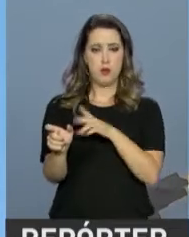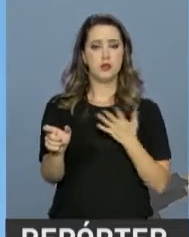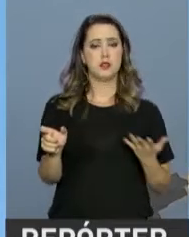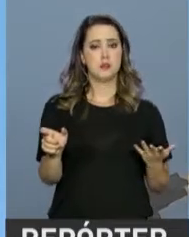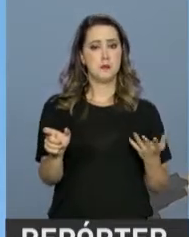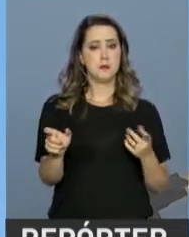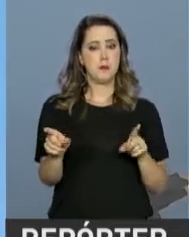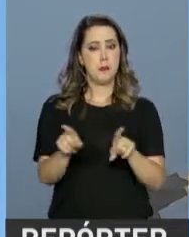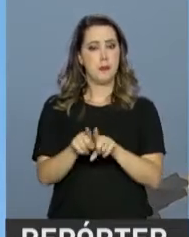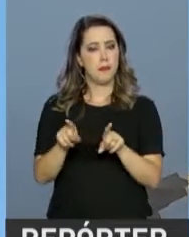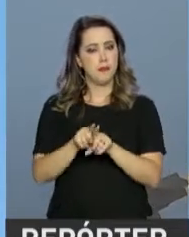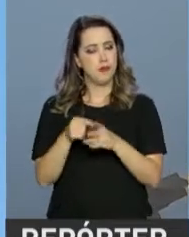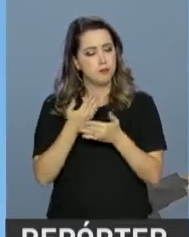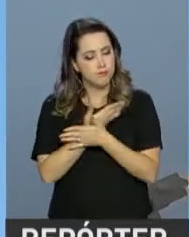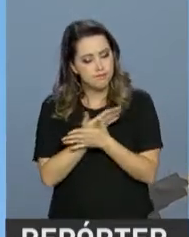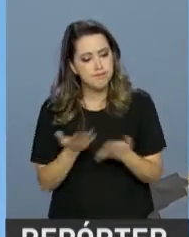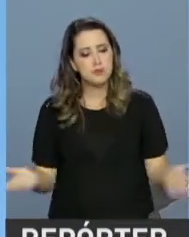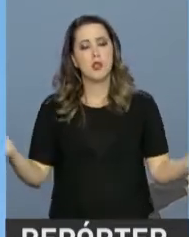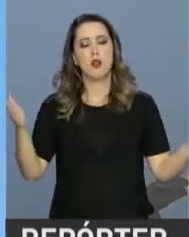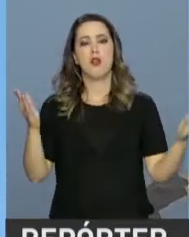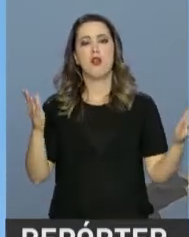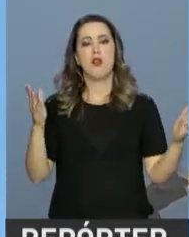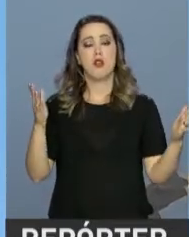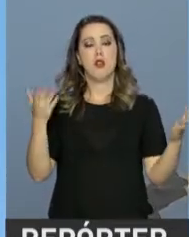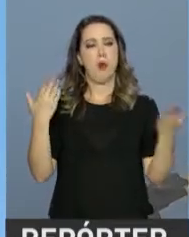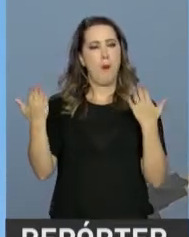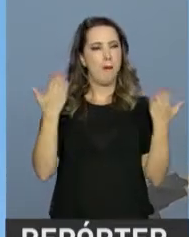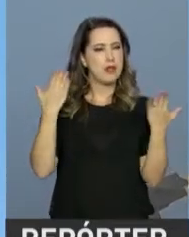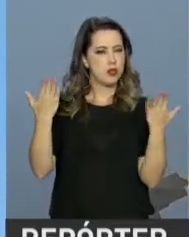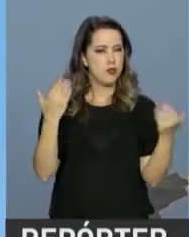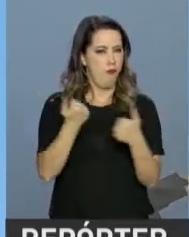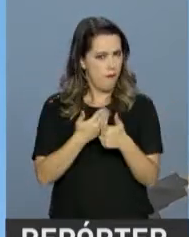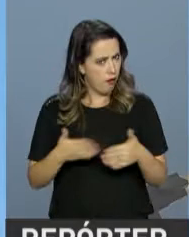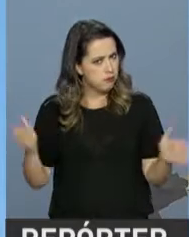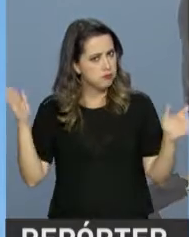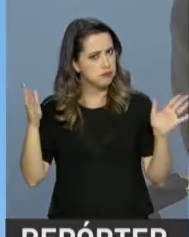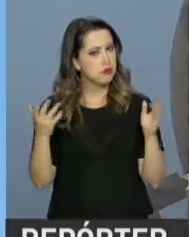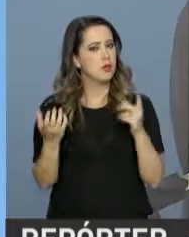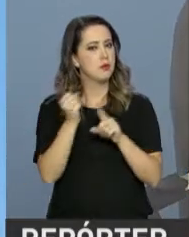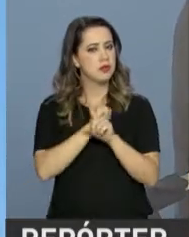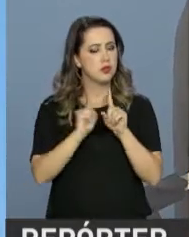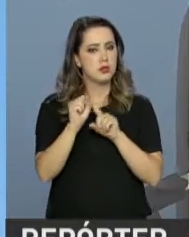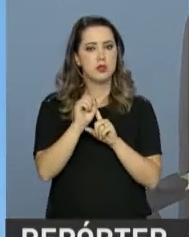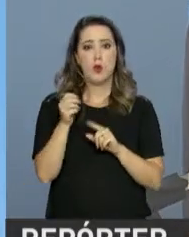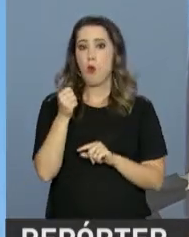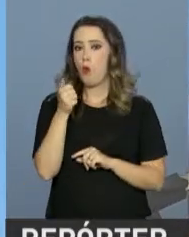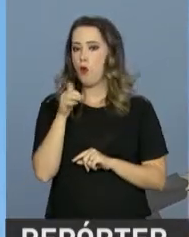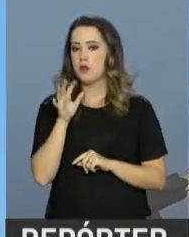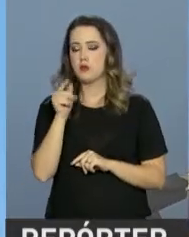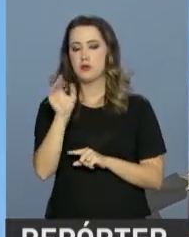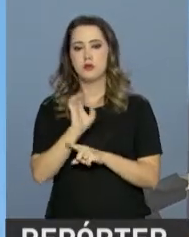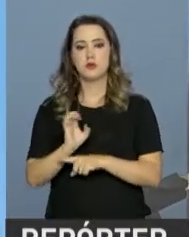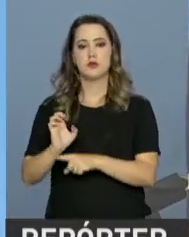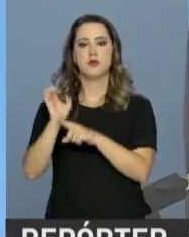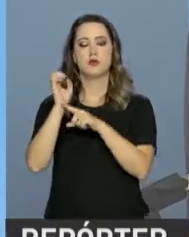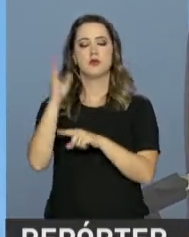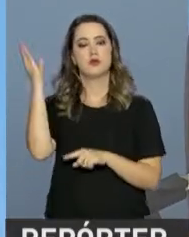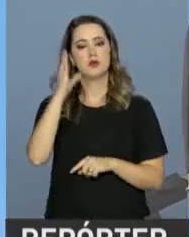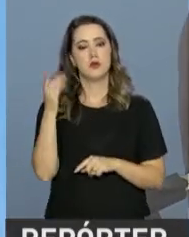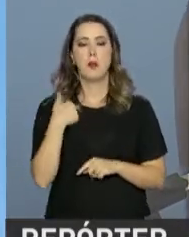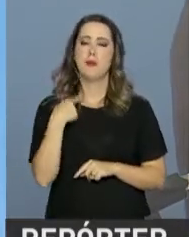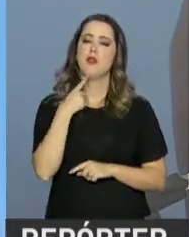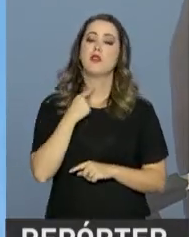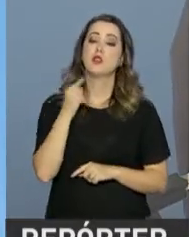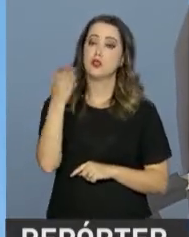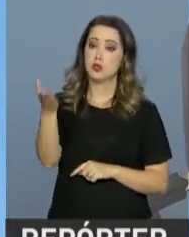os seus braços sociais de saúde por todos quase todos os estados brasileiros o meu desejo